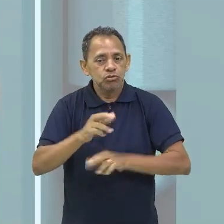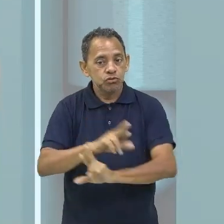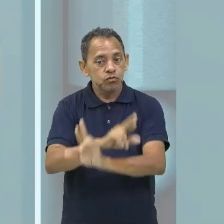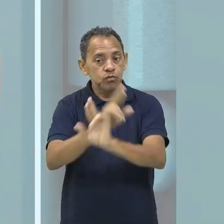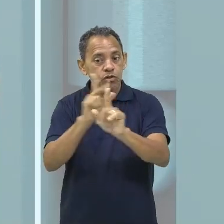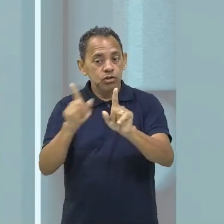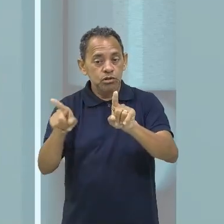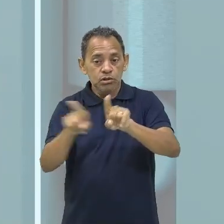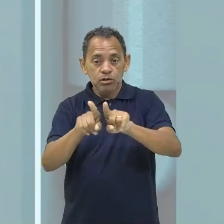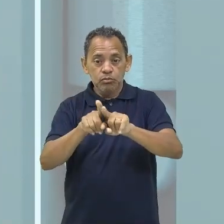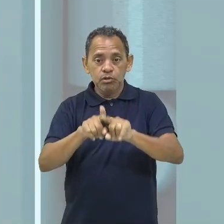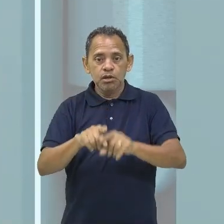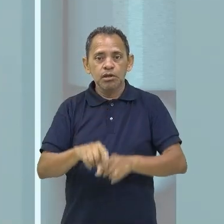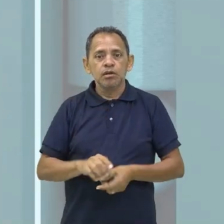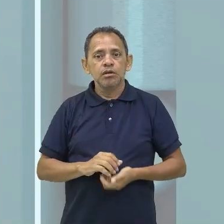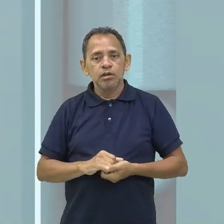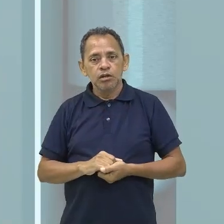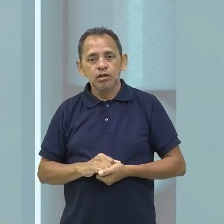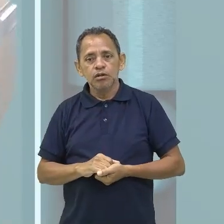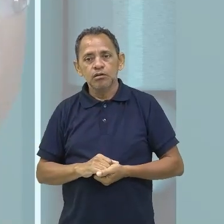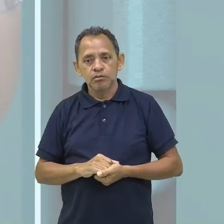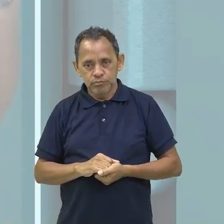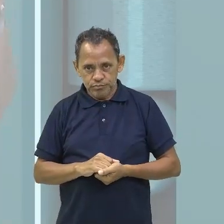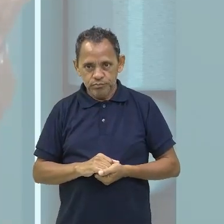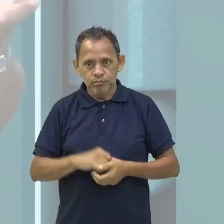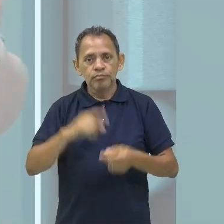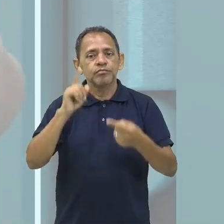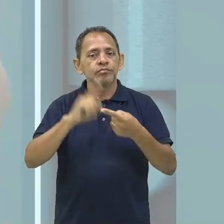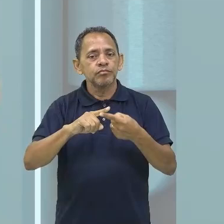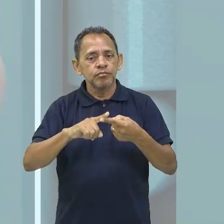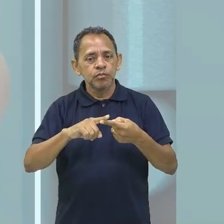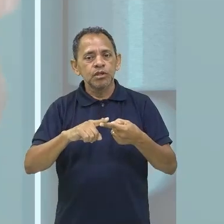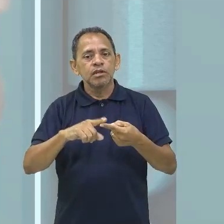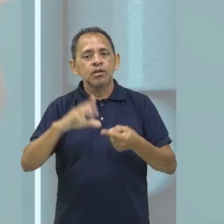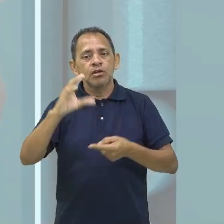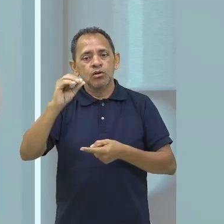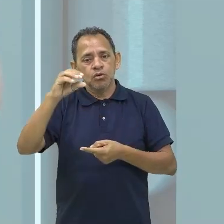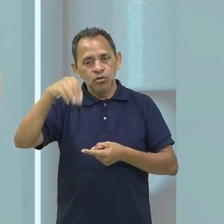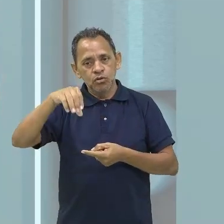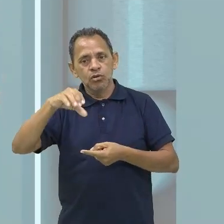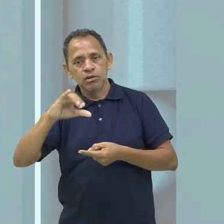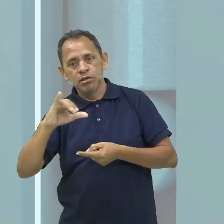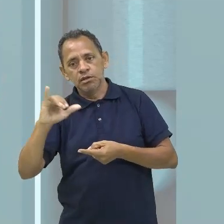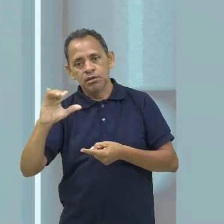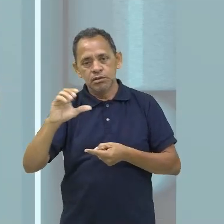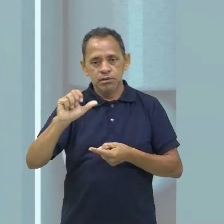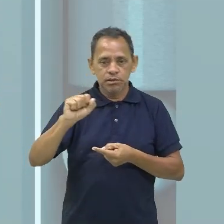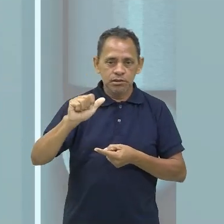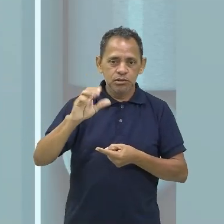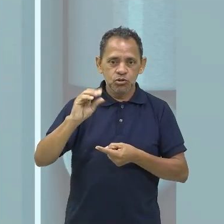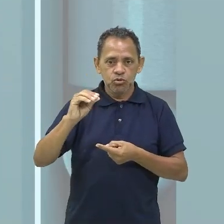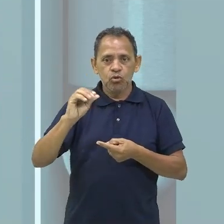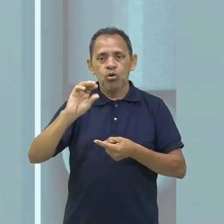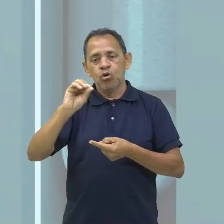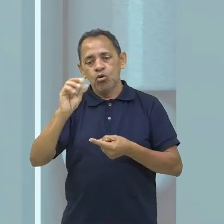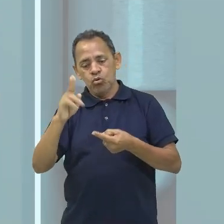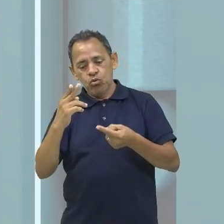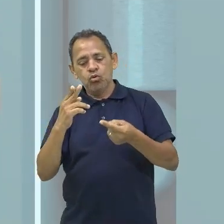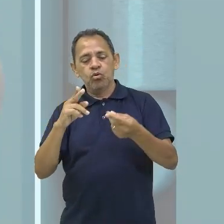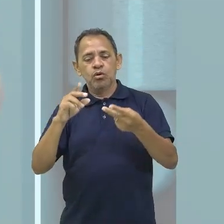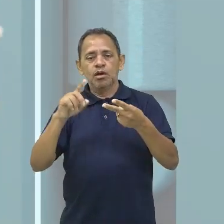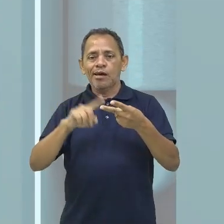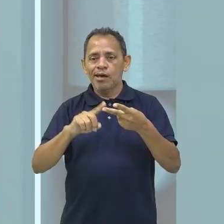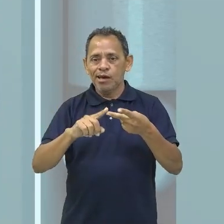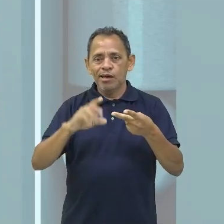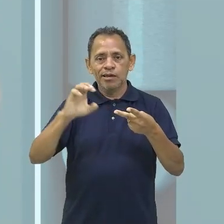diferente, quem sabe uma concisão ou uma elegância no discurso, ok? Dito isso, então vamos conhecer o